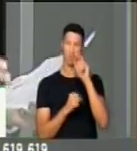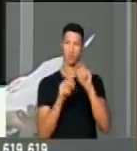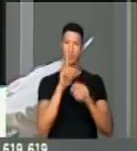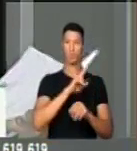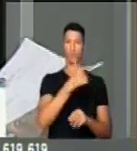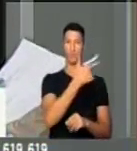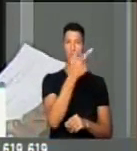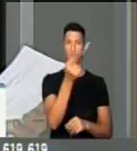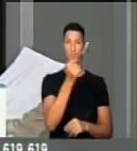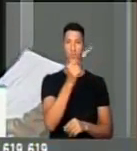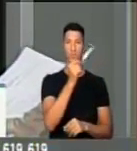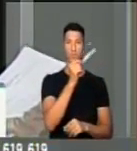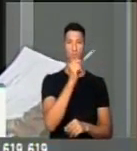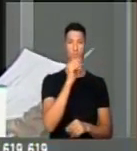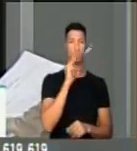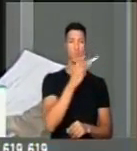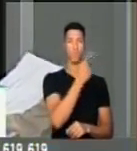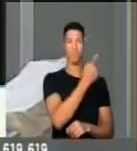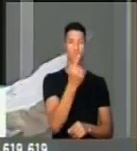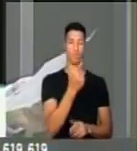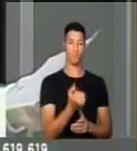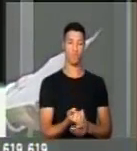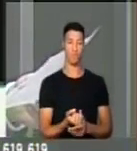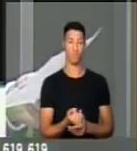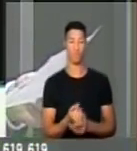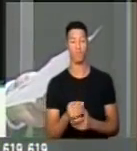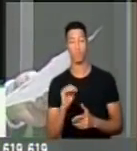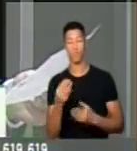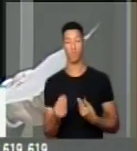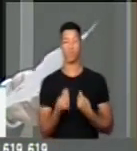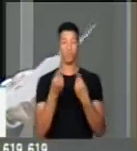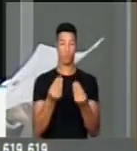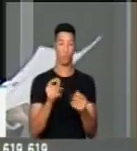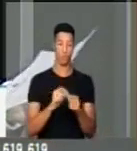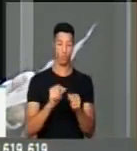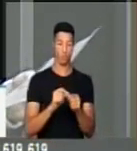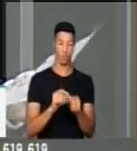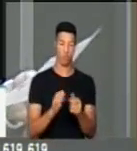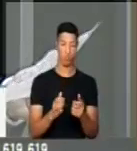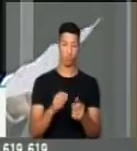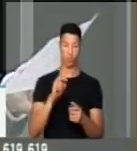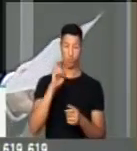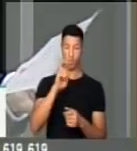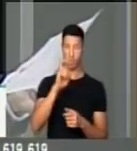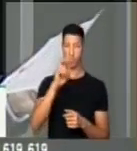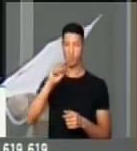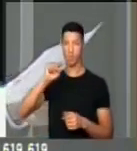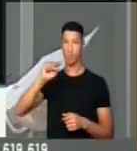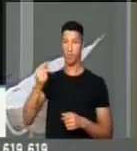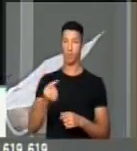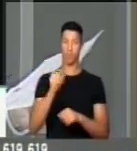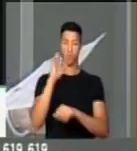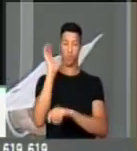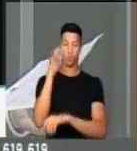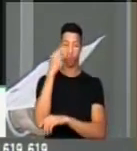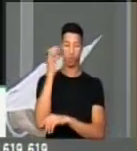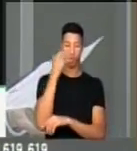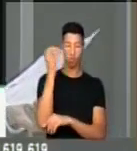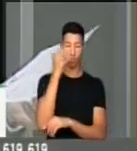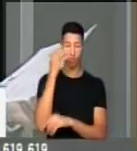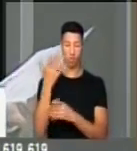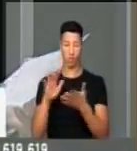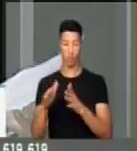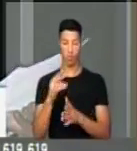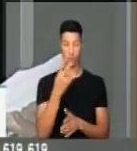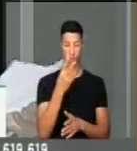20 milhões cada hospital. Ou daria para comprar 5.000 ambulâncias no